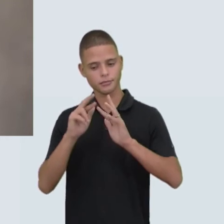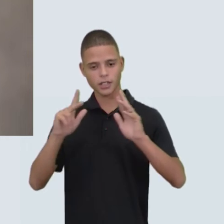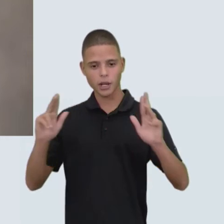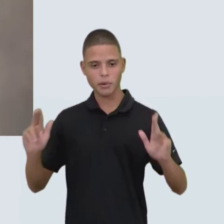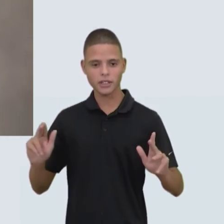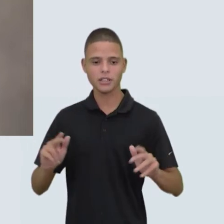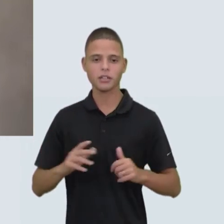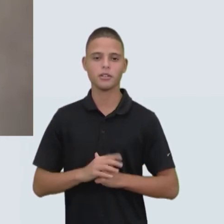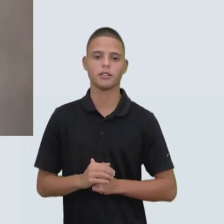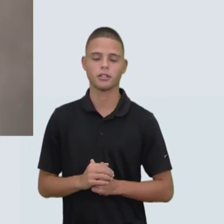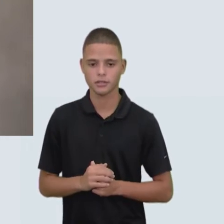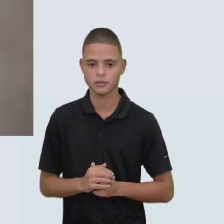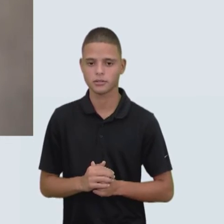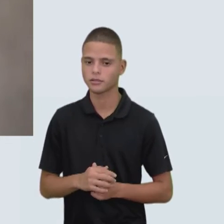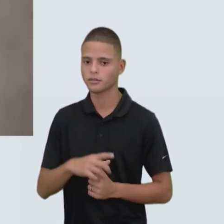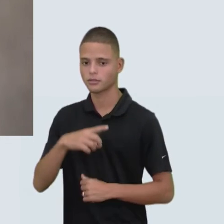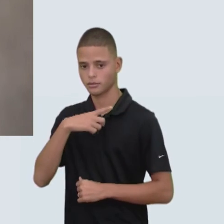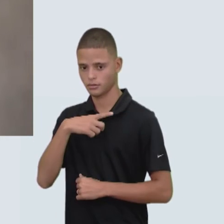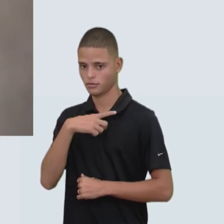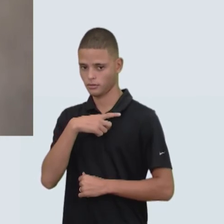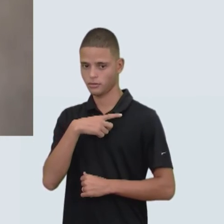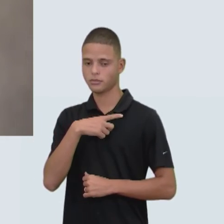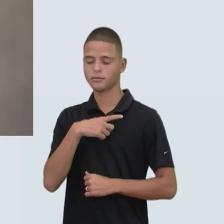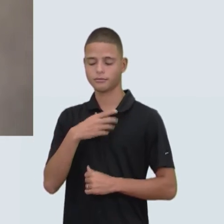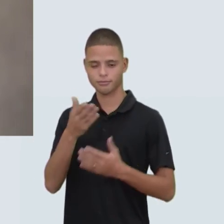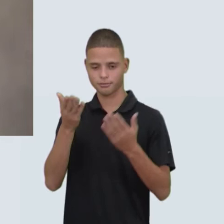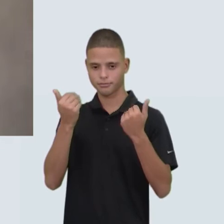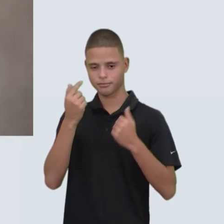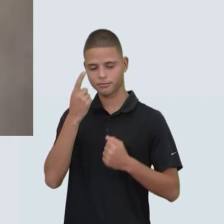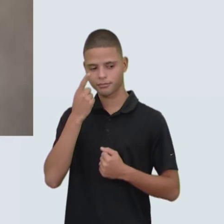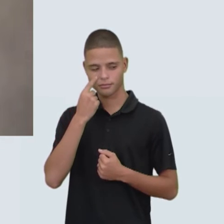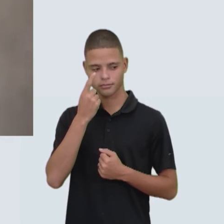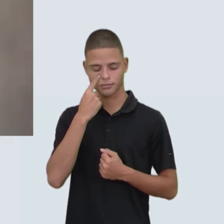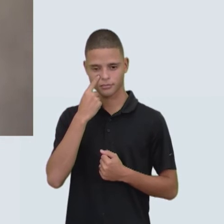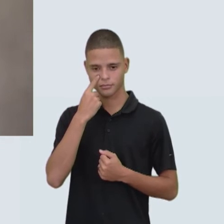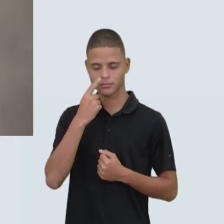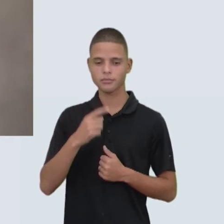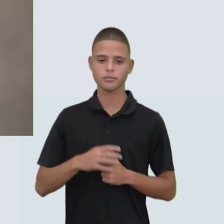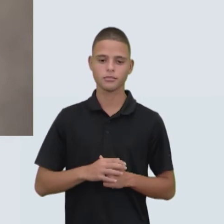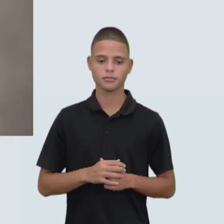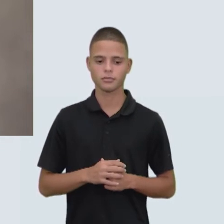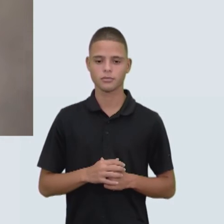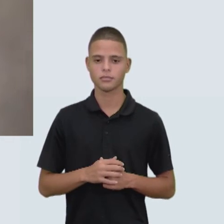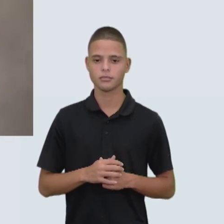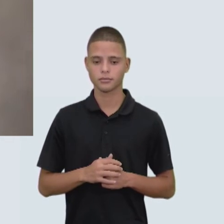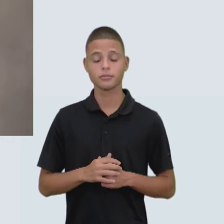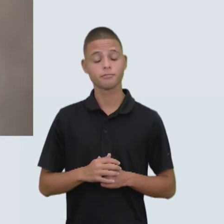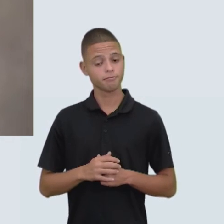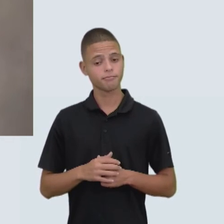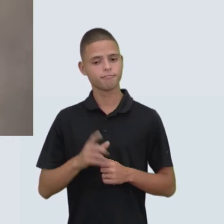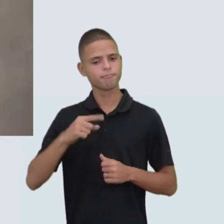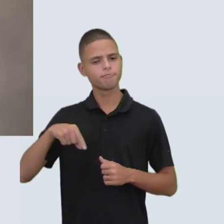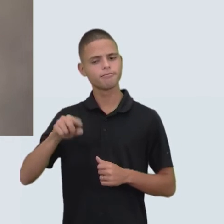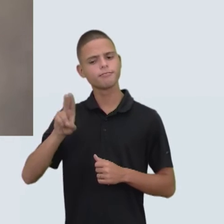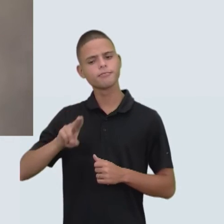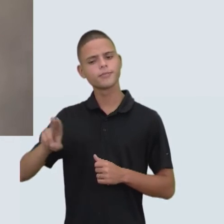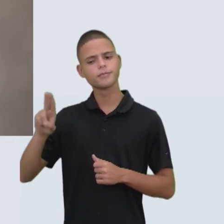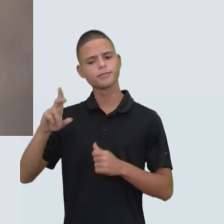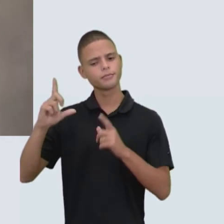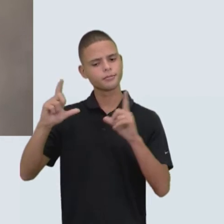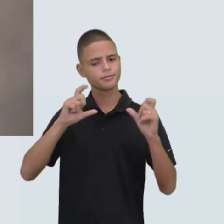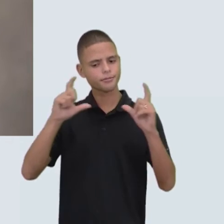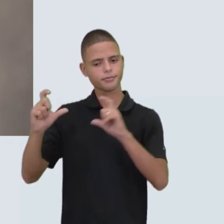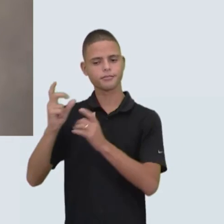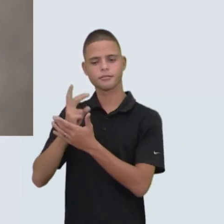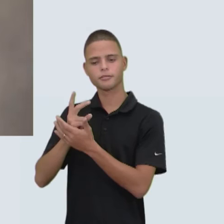sobre conteúdo relevante para o cliente, então vamos lá! Seguinte, marketing de conteúdo é a forma que a gente usa aqui no Coisa de Fotógrafa